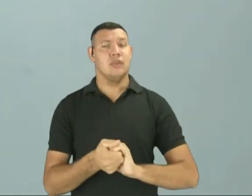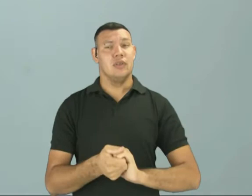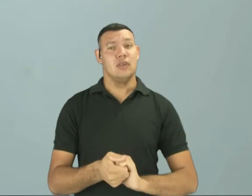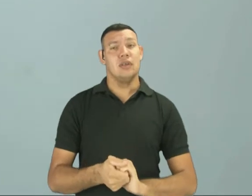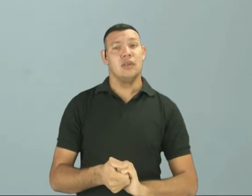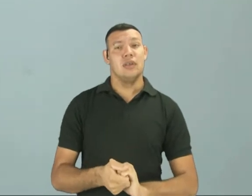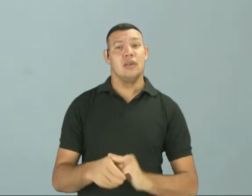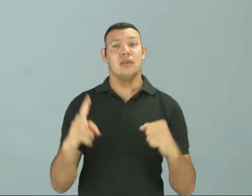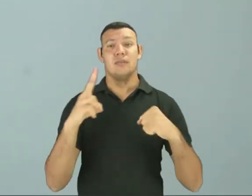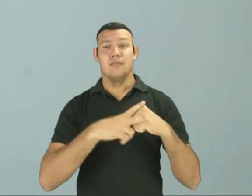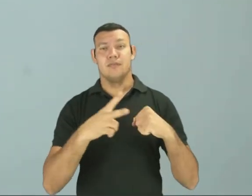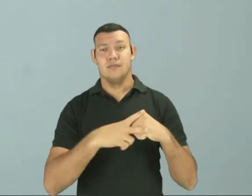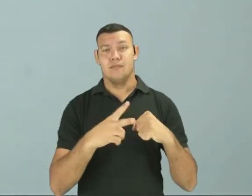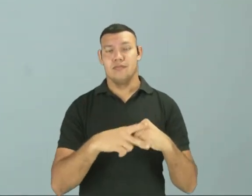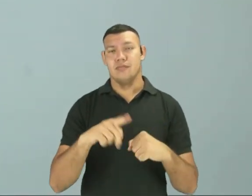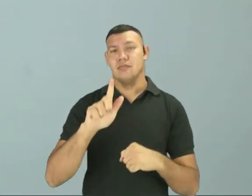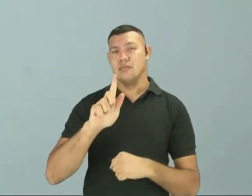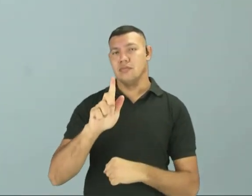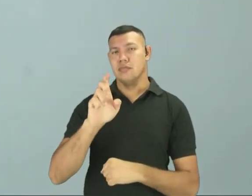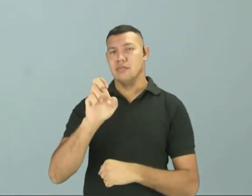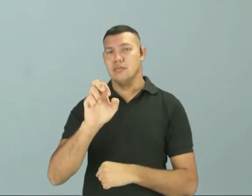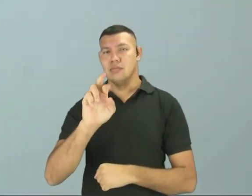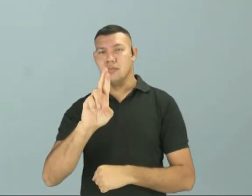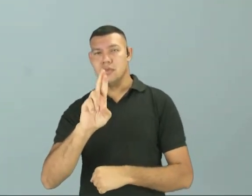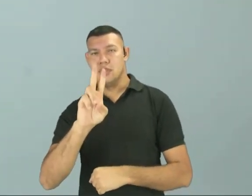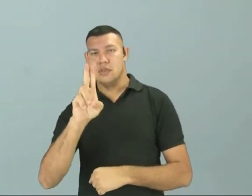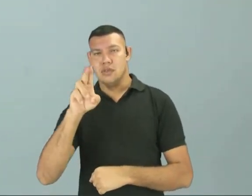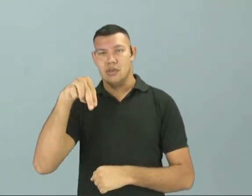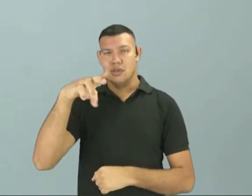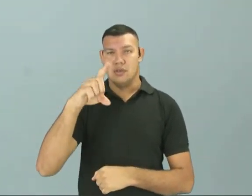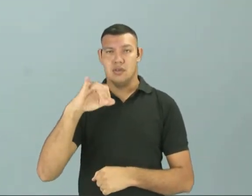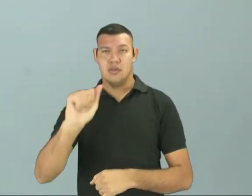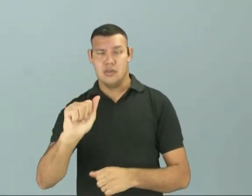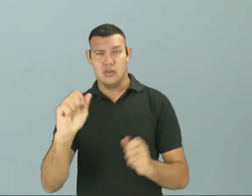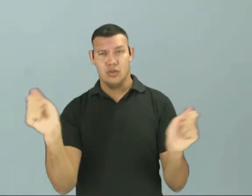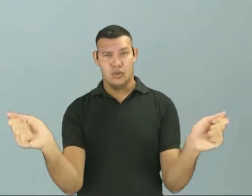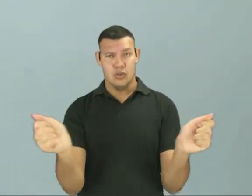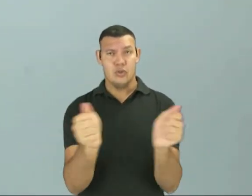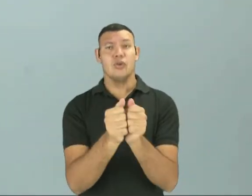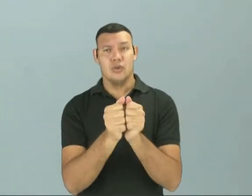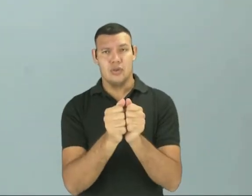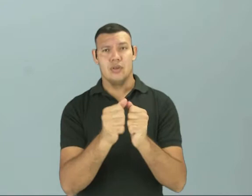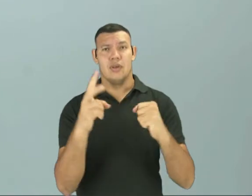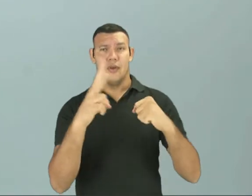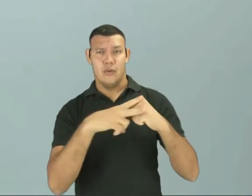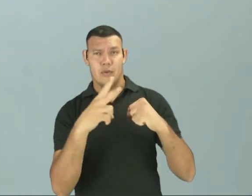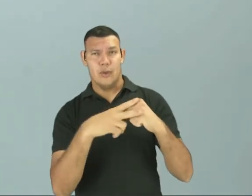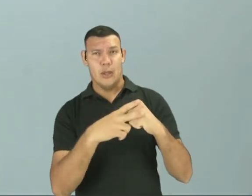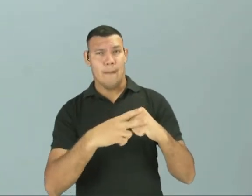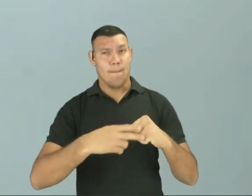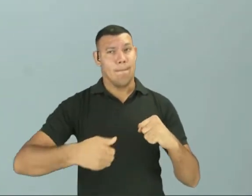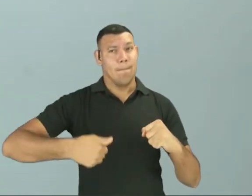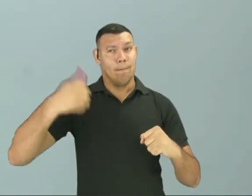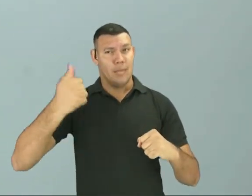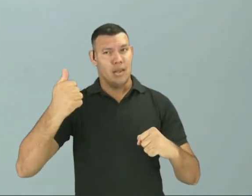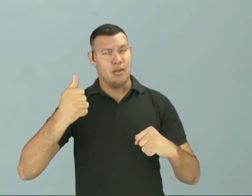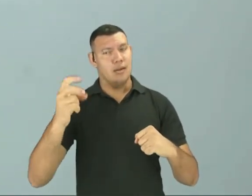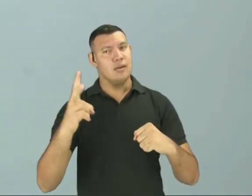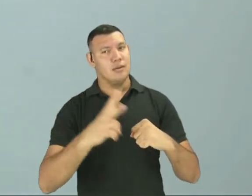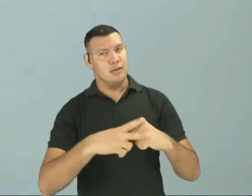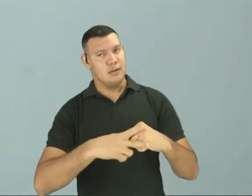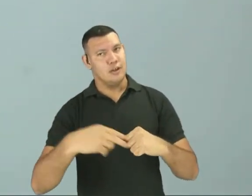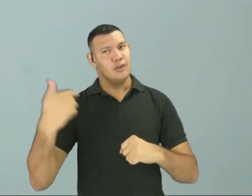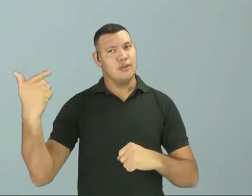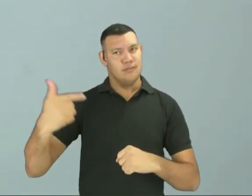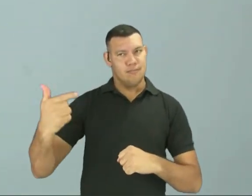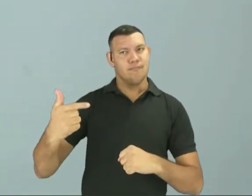infinitivo em inglês é quando existe, né, a junção de dois verbos. Então tem o primeiro verbo e o segundo,